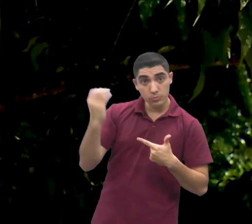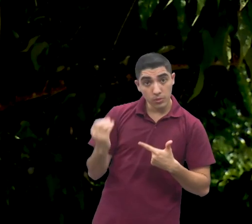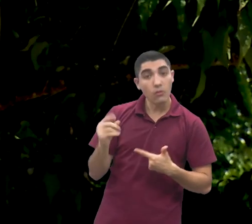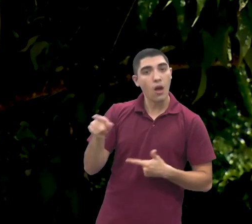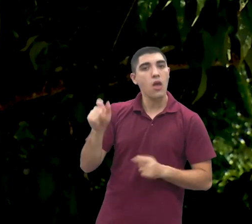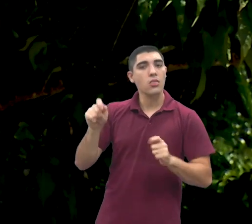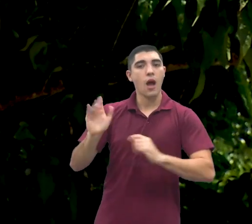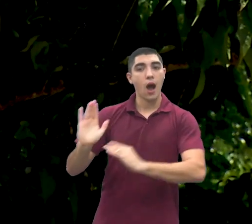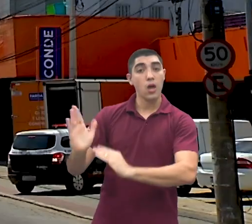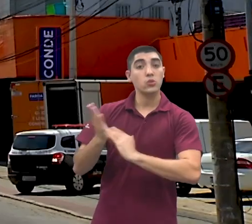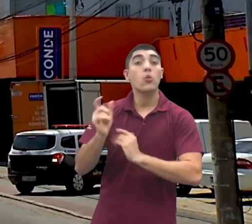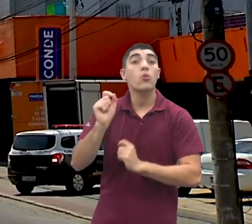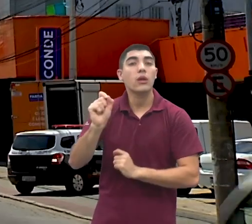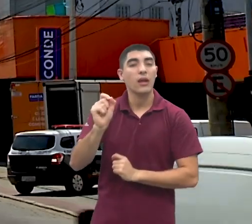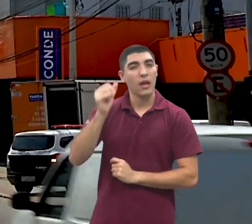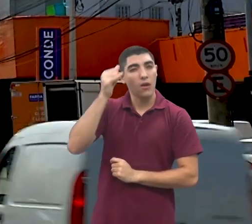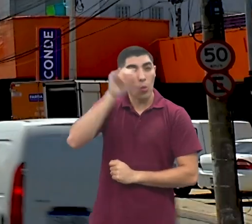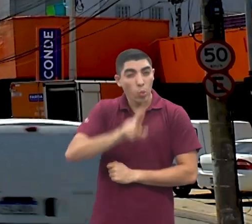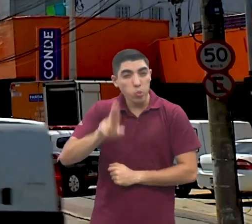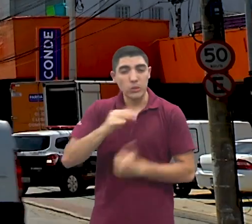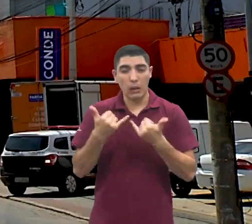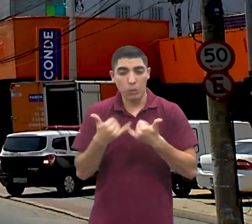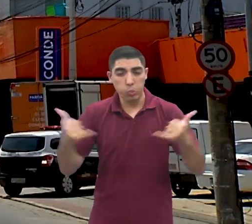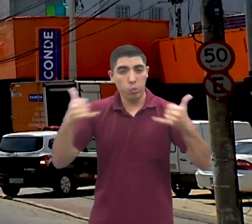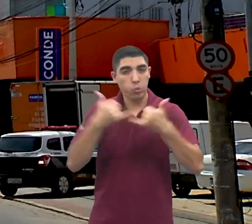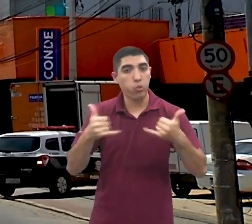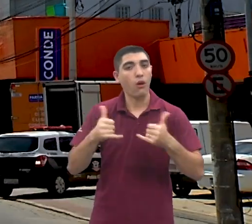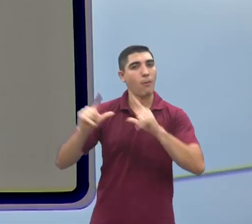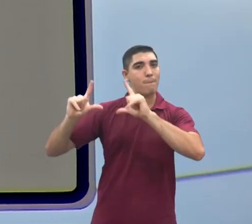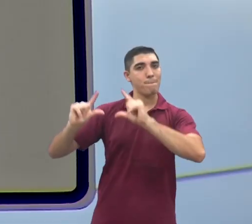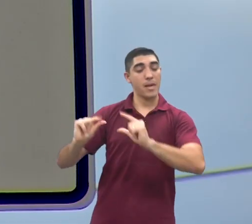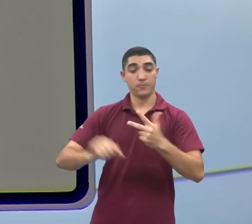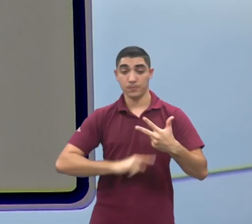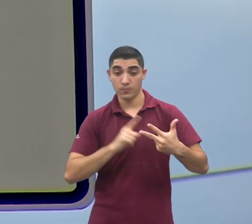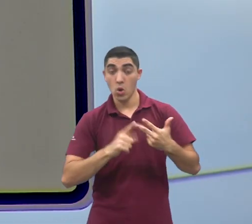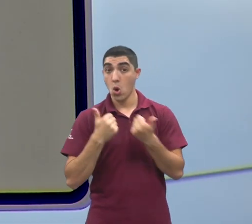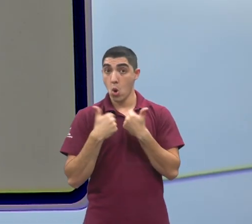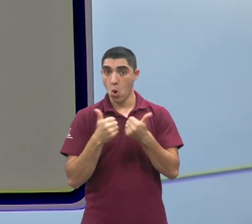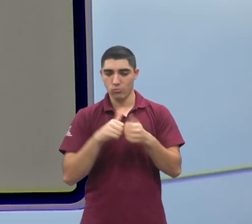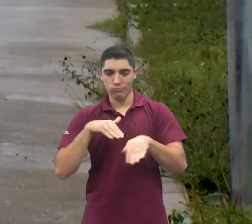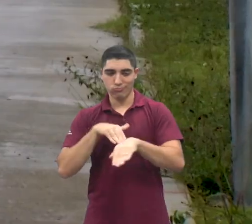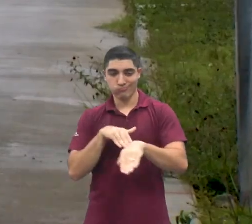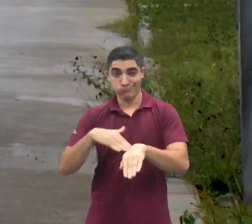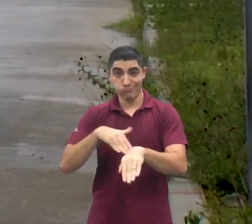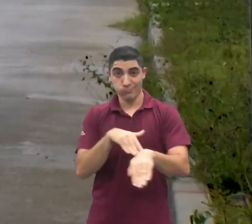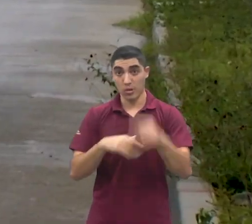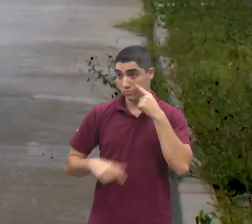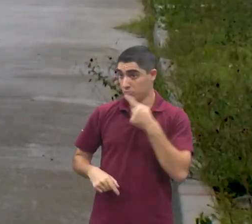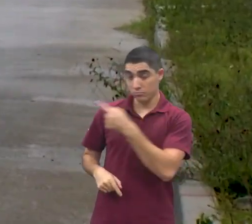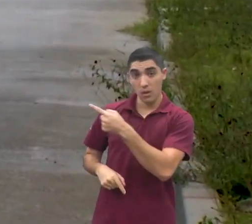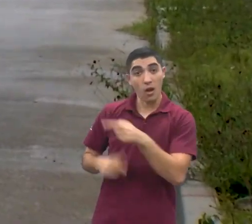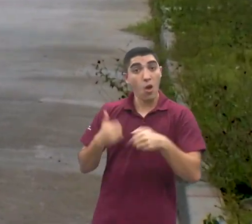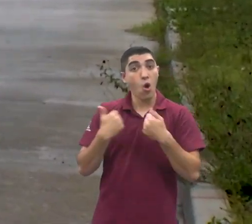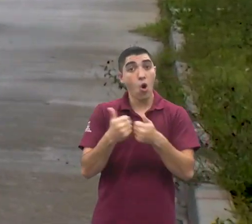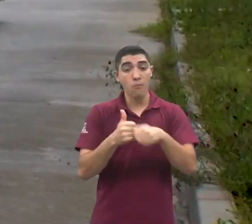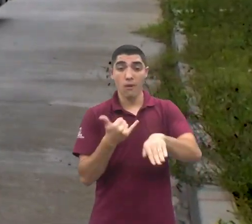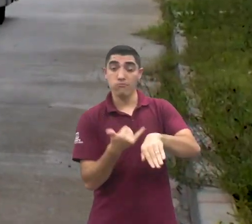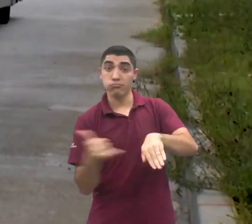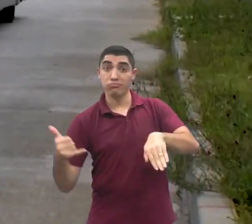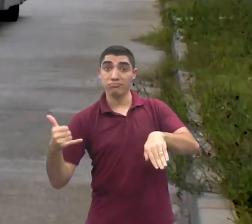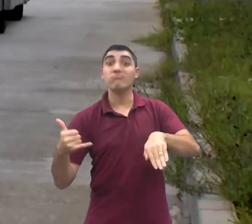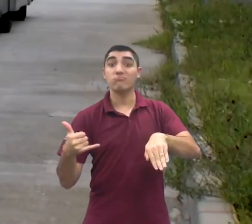inteligentes otimizam o tráfego e reduzem o consumo de energia. Já a linha verde, onde circulam os veículos elétricos,